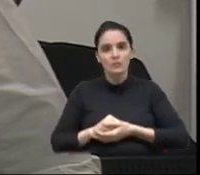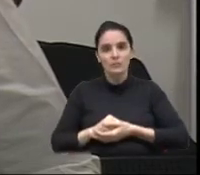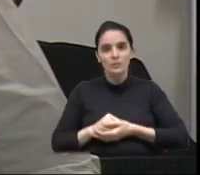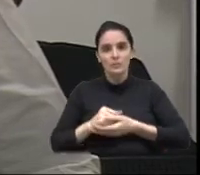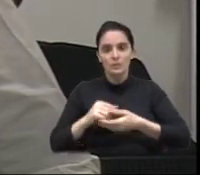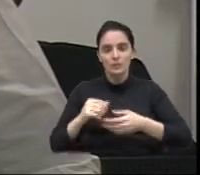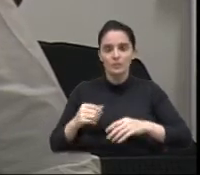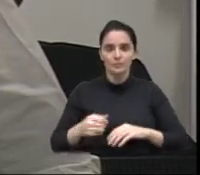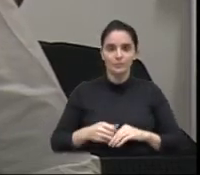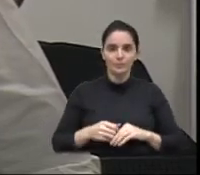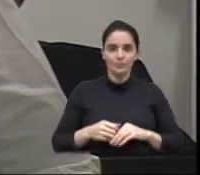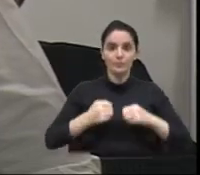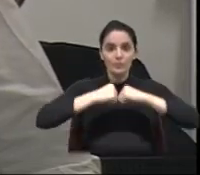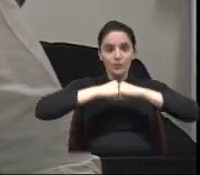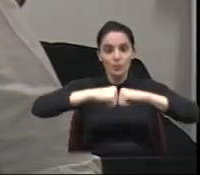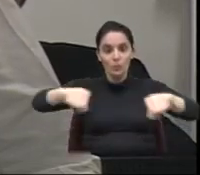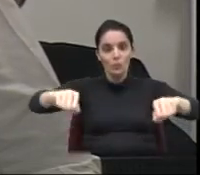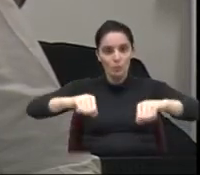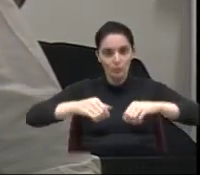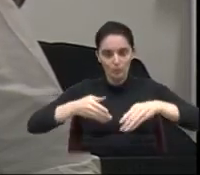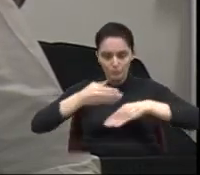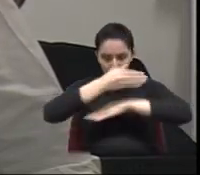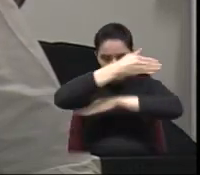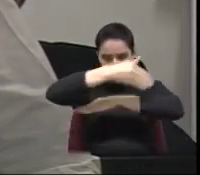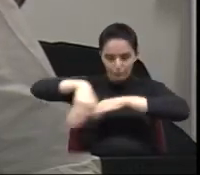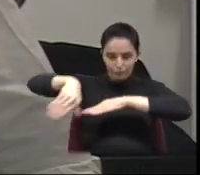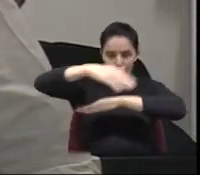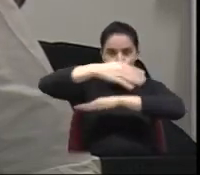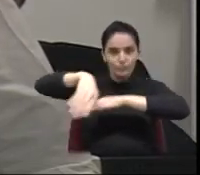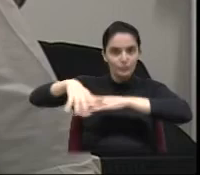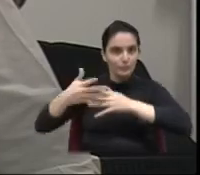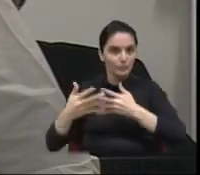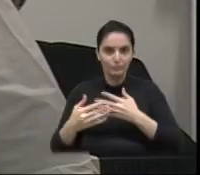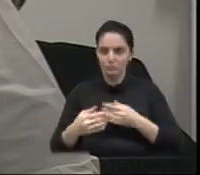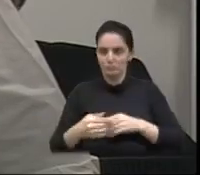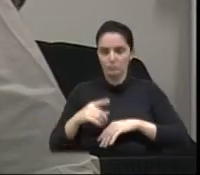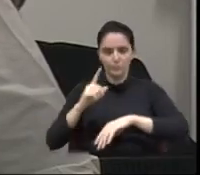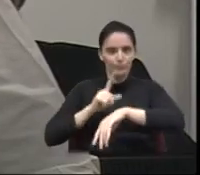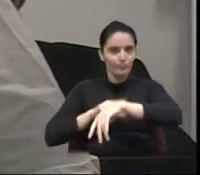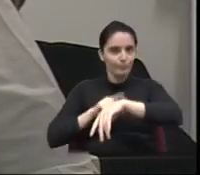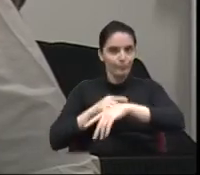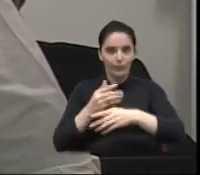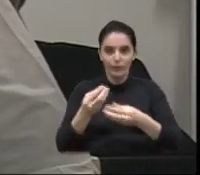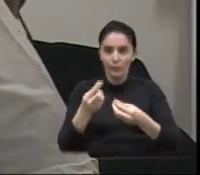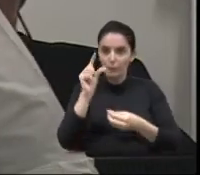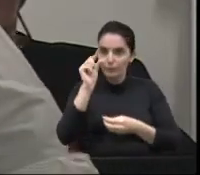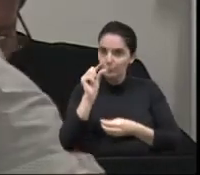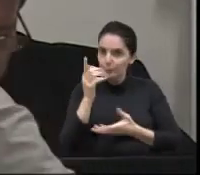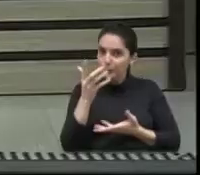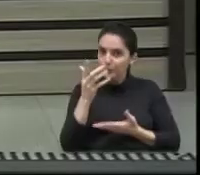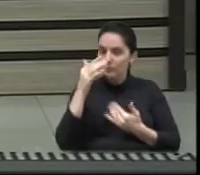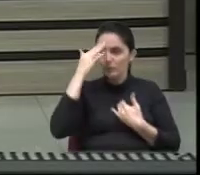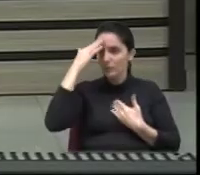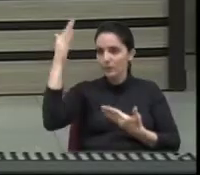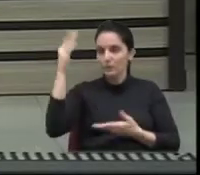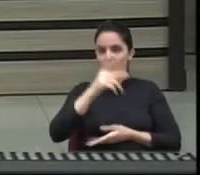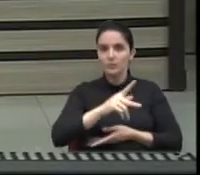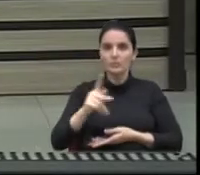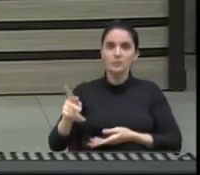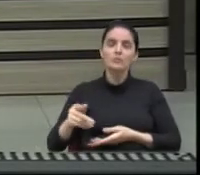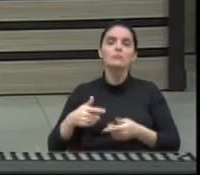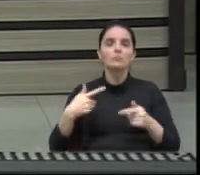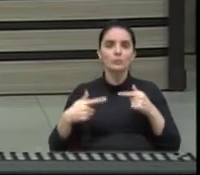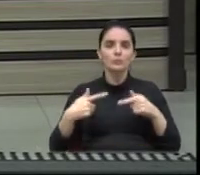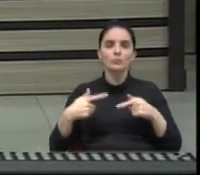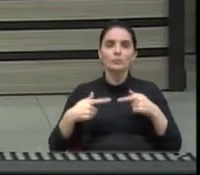Não dá tempo quando as pessoas vão atravessar. Então, eu gostaria que eu olhasse com carinho lá. Muito obrigado, senhor presidente. Continue